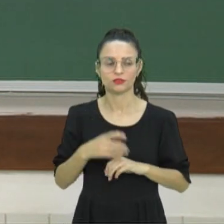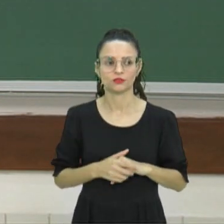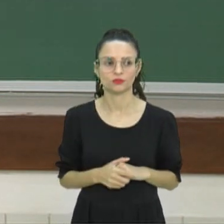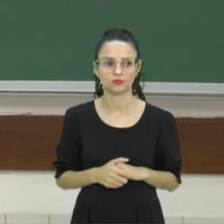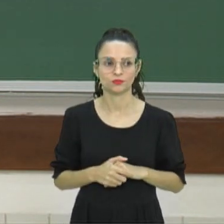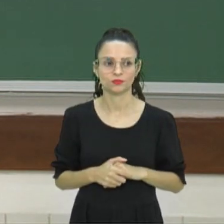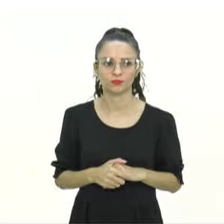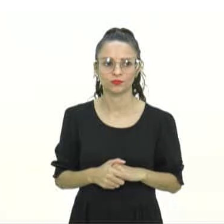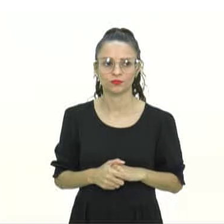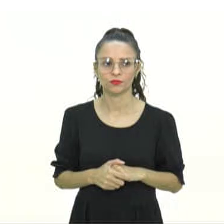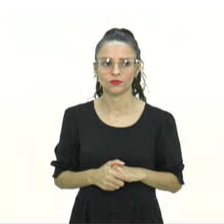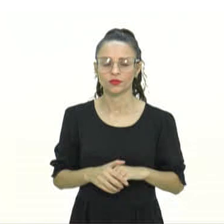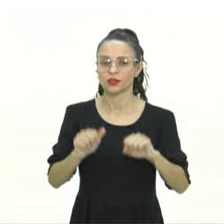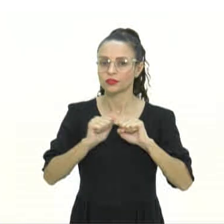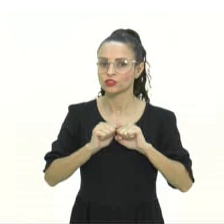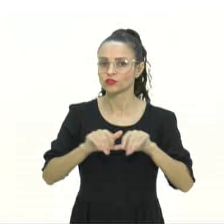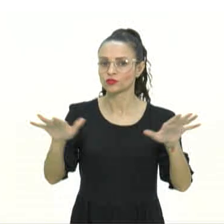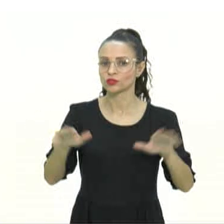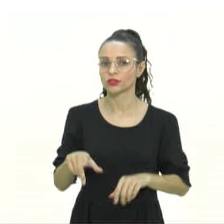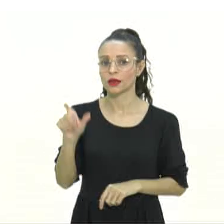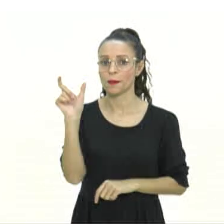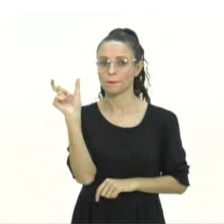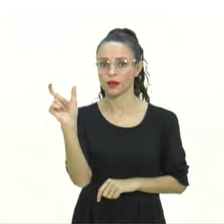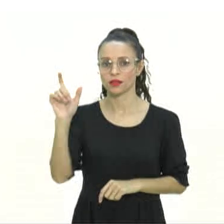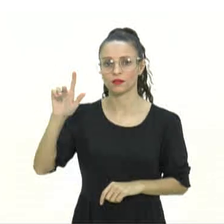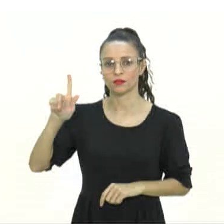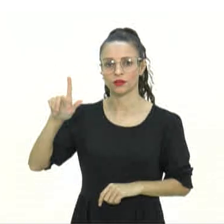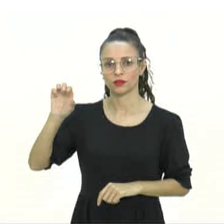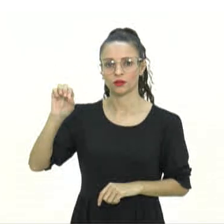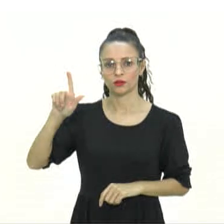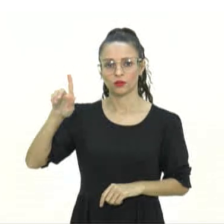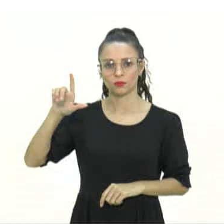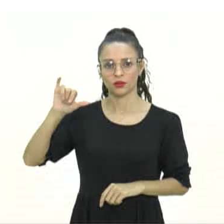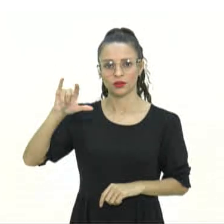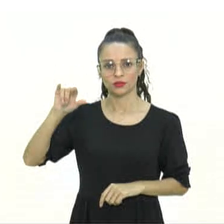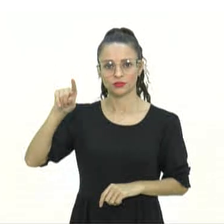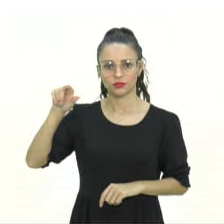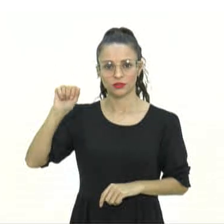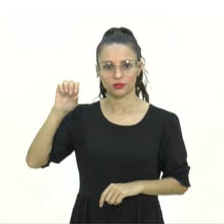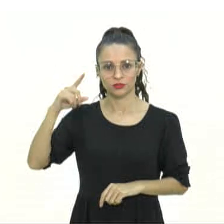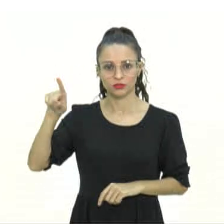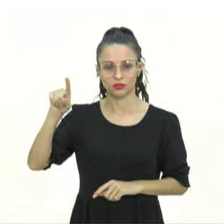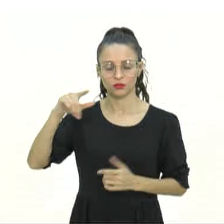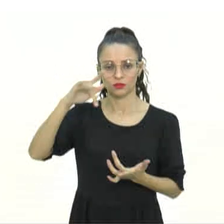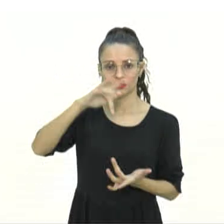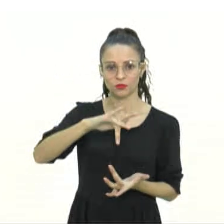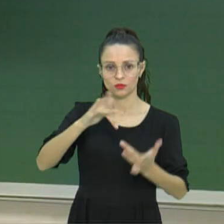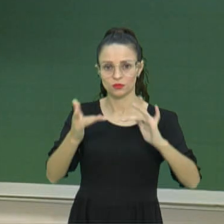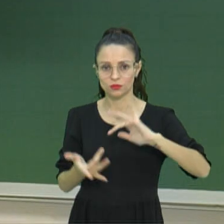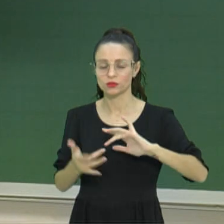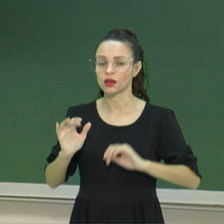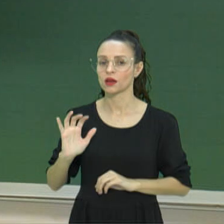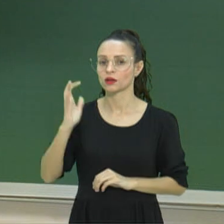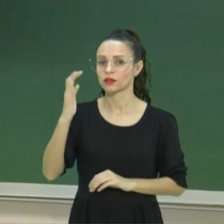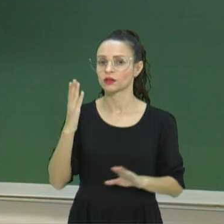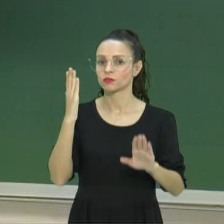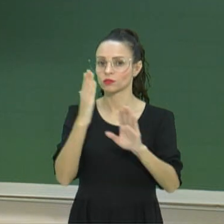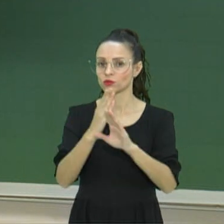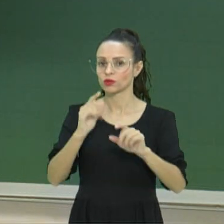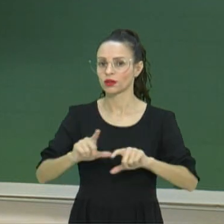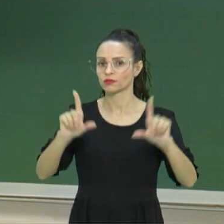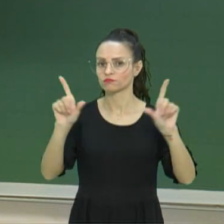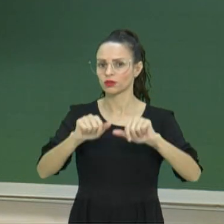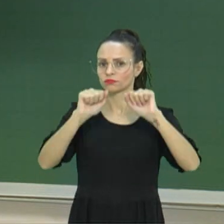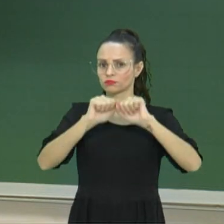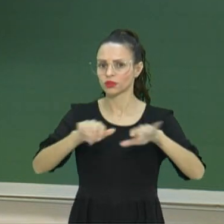gente. A difusão do termo globalização ocorreu por meio da imprensa financeira internacional,